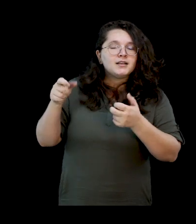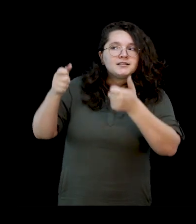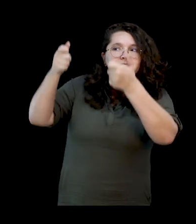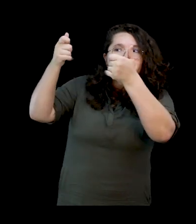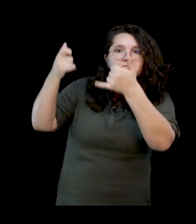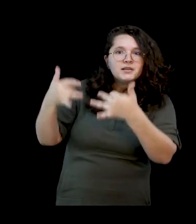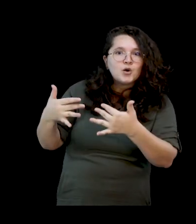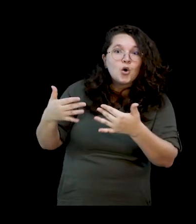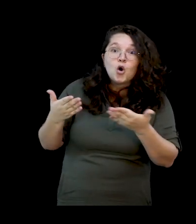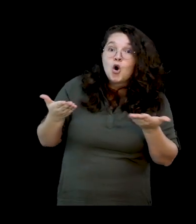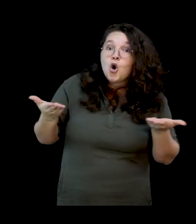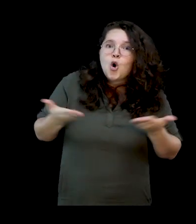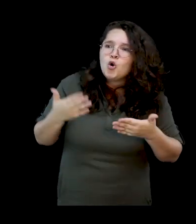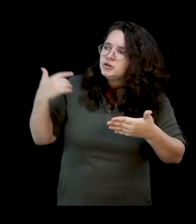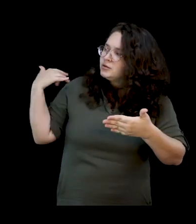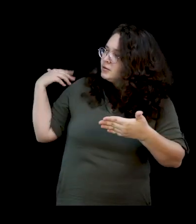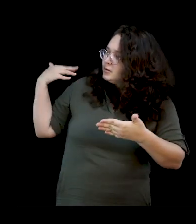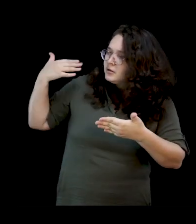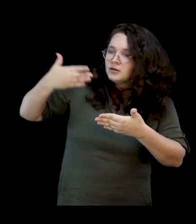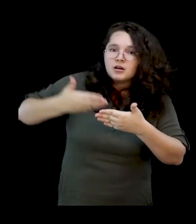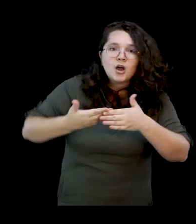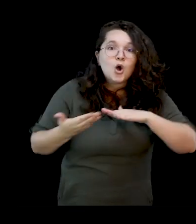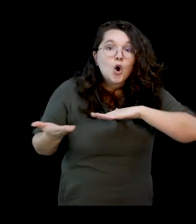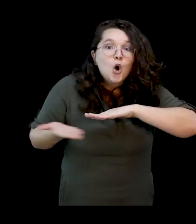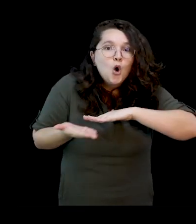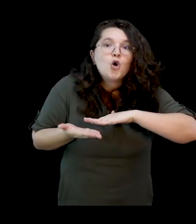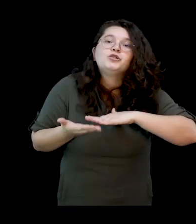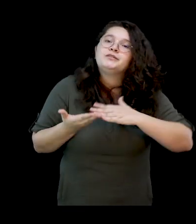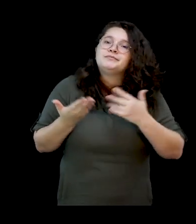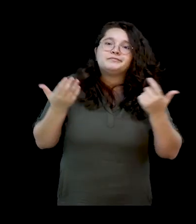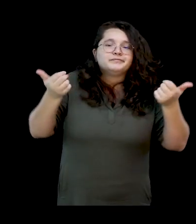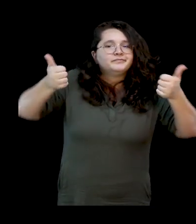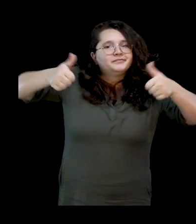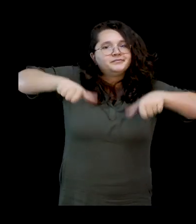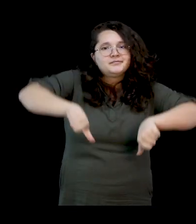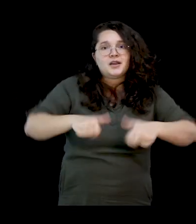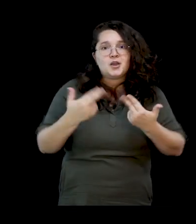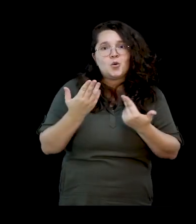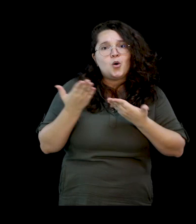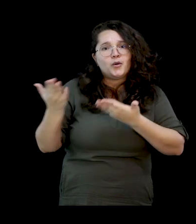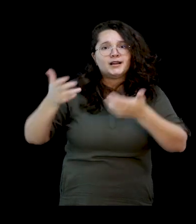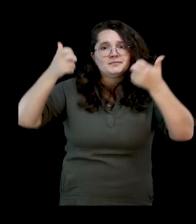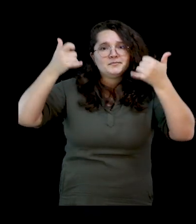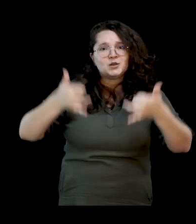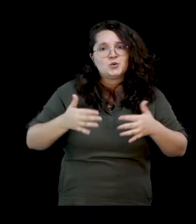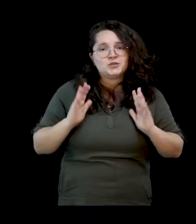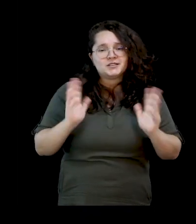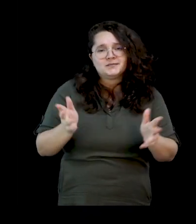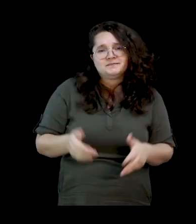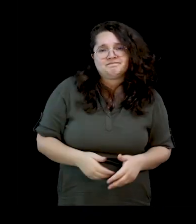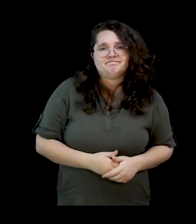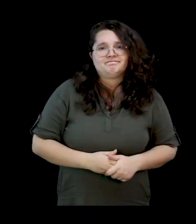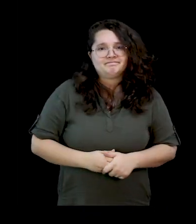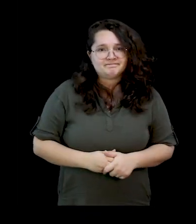o que estamos vendo. Então, talvez a gente tenha mais motivos de ser pessimista a partir do diagnóstico feito por ele.